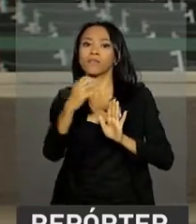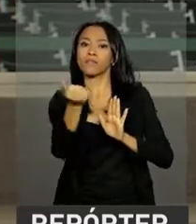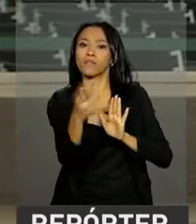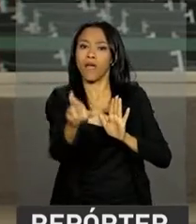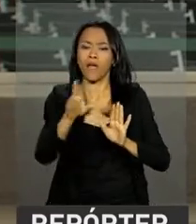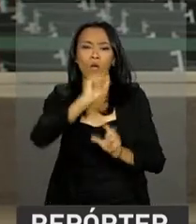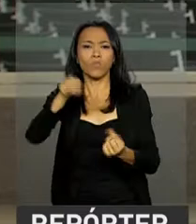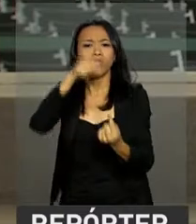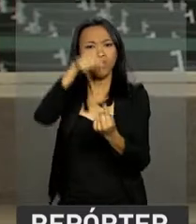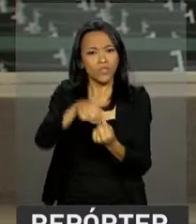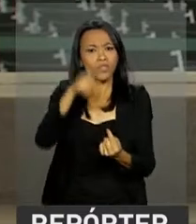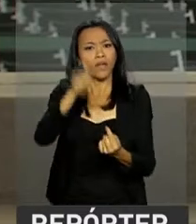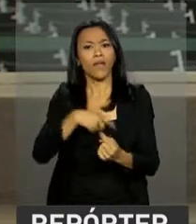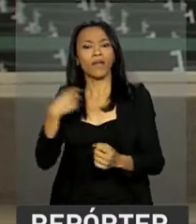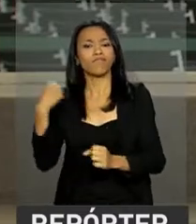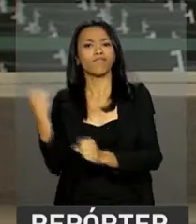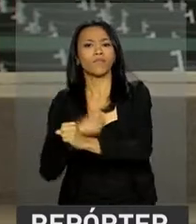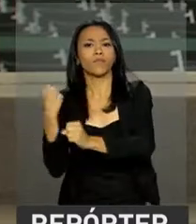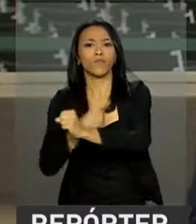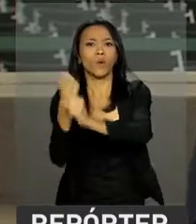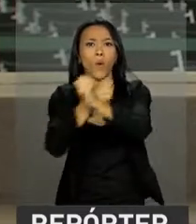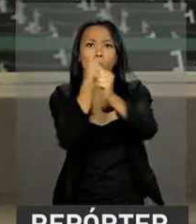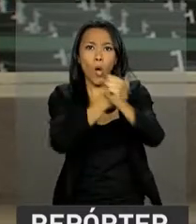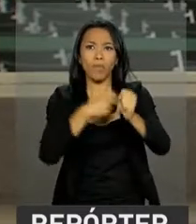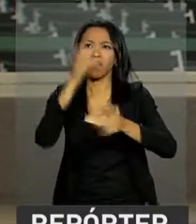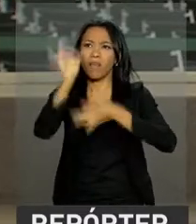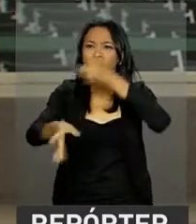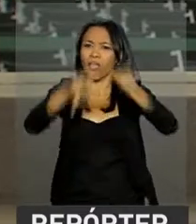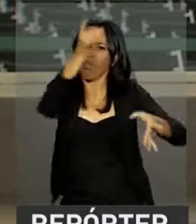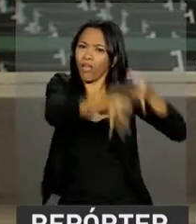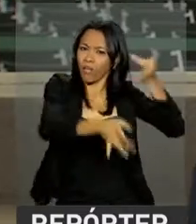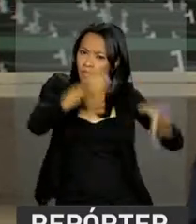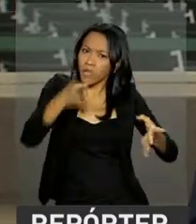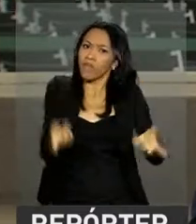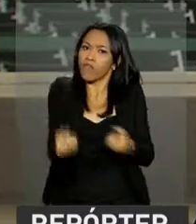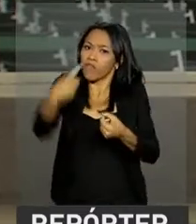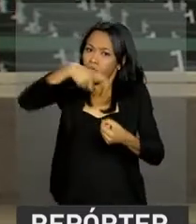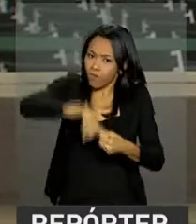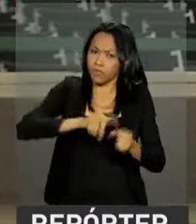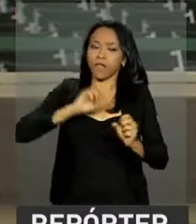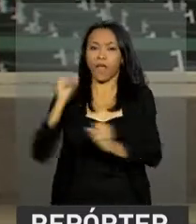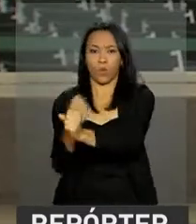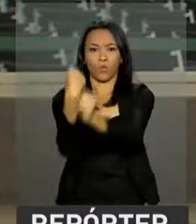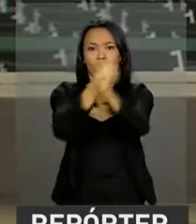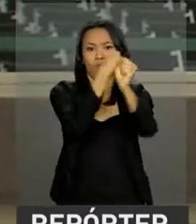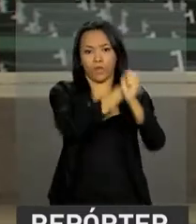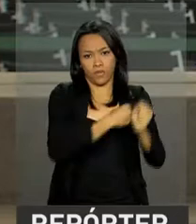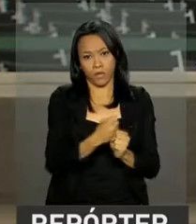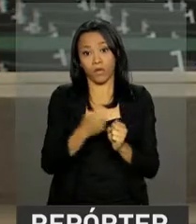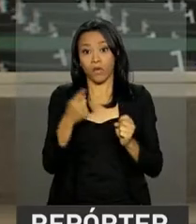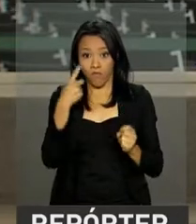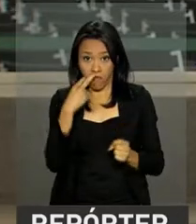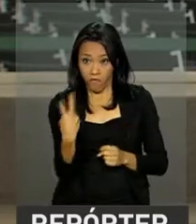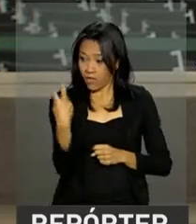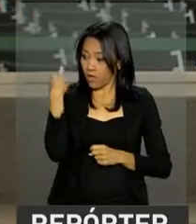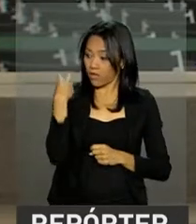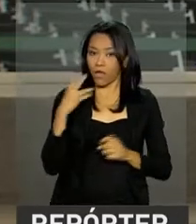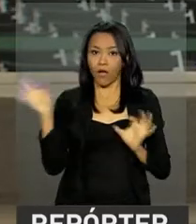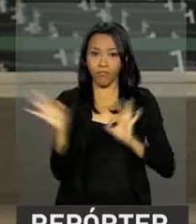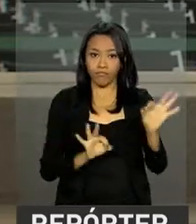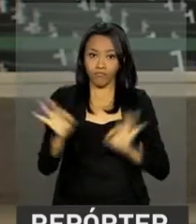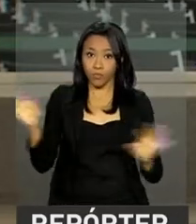de obras até 2018 como vocês podem ver aqui atrás já está tudo pronto para essa cerimônia